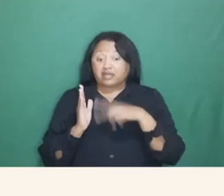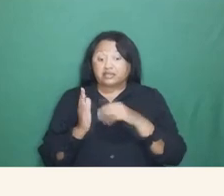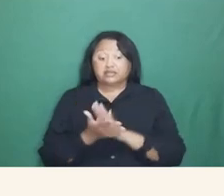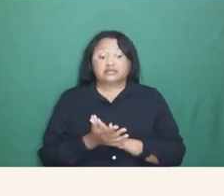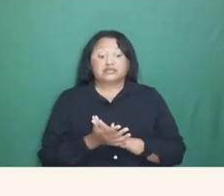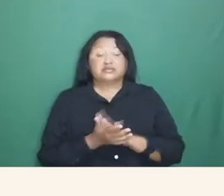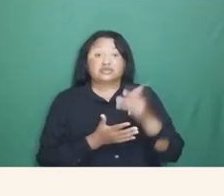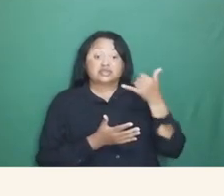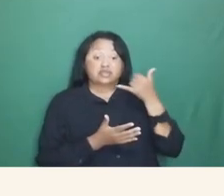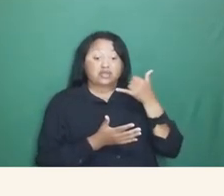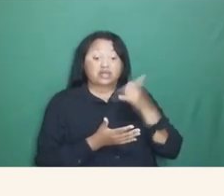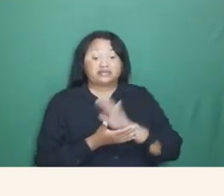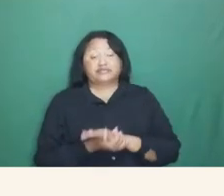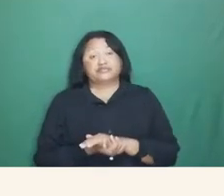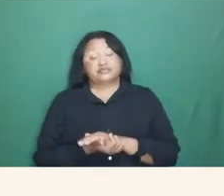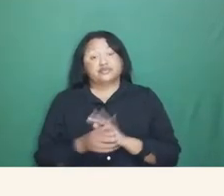no celular